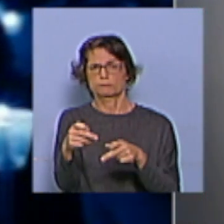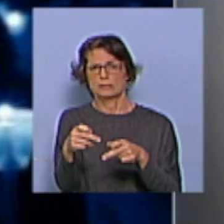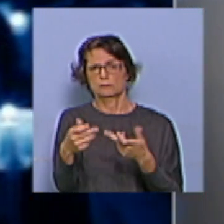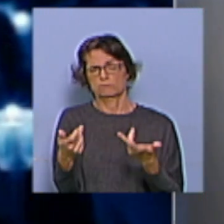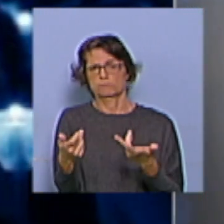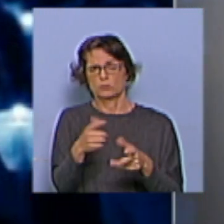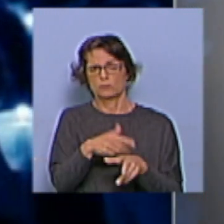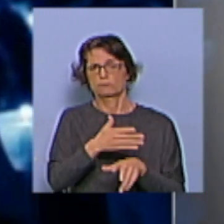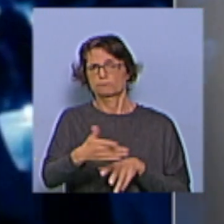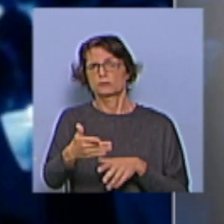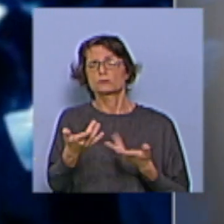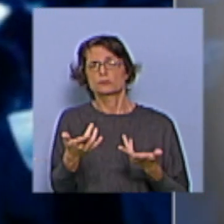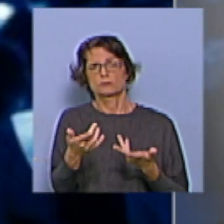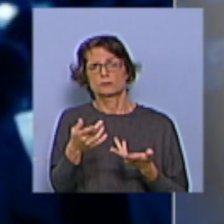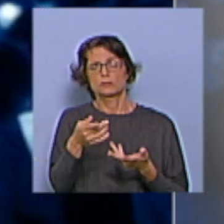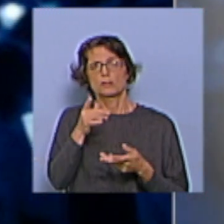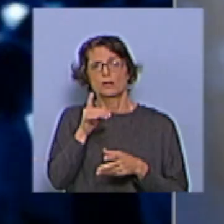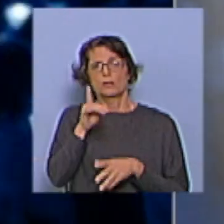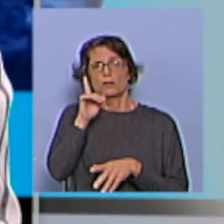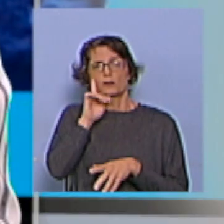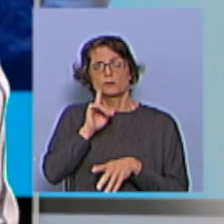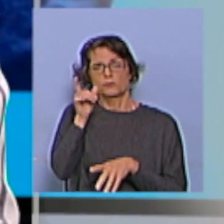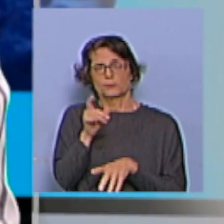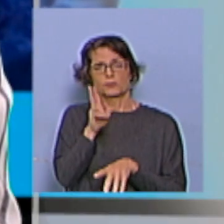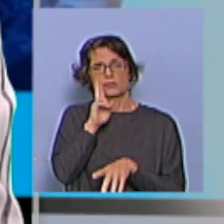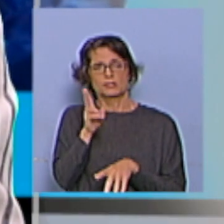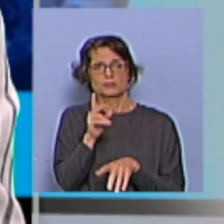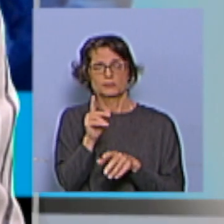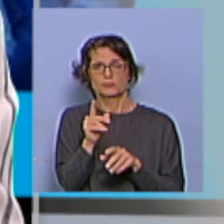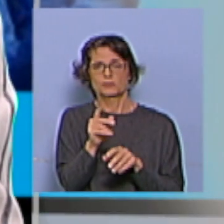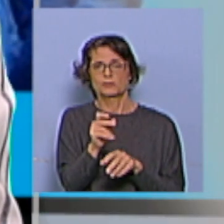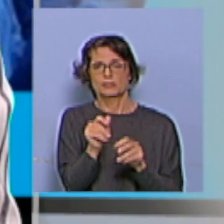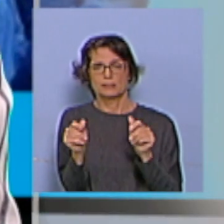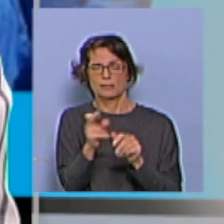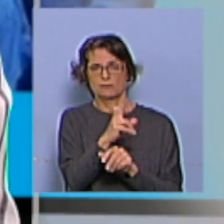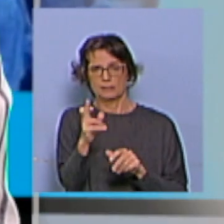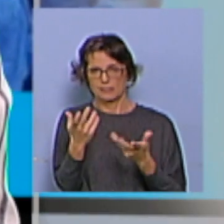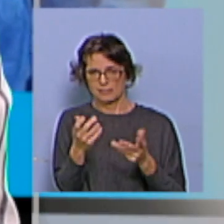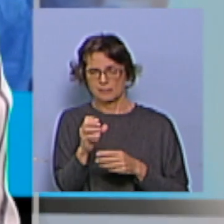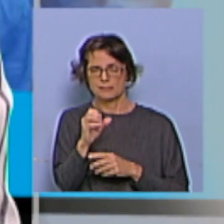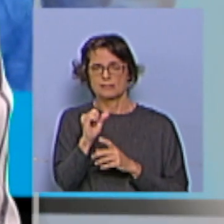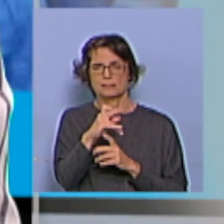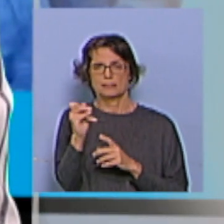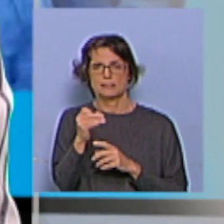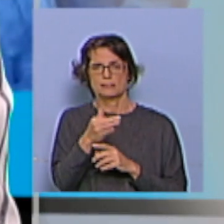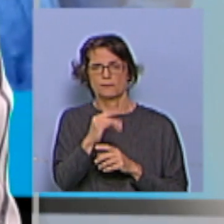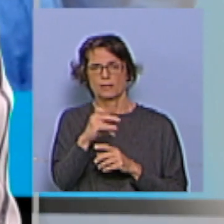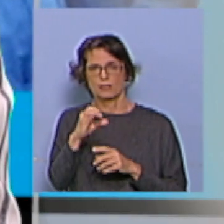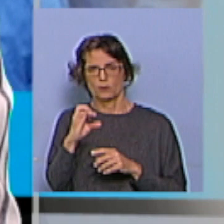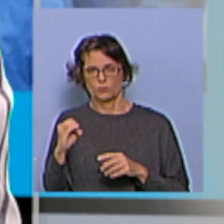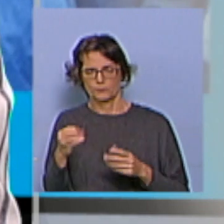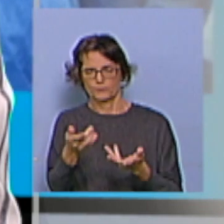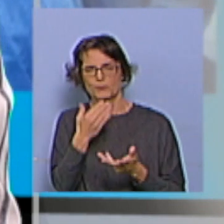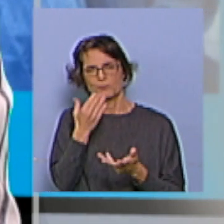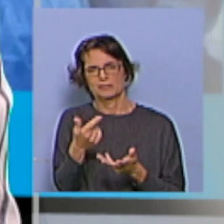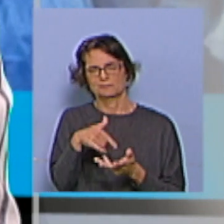Graça Franco, diretora de informação da Renascença. Muito boa tarde. Olá, boa tarde. Obrigado, Graça, por estares connosco. Já vamos